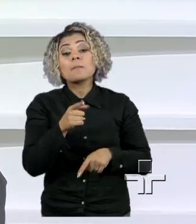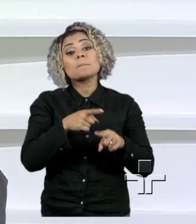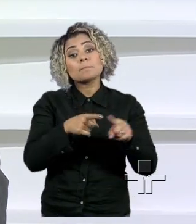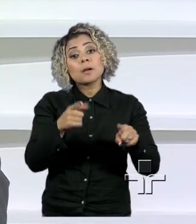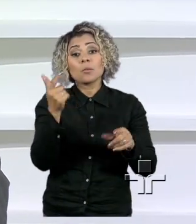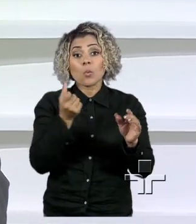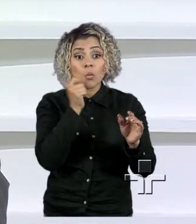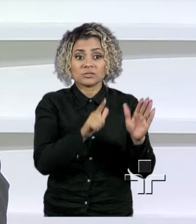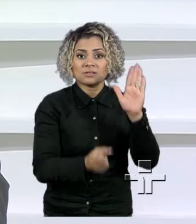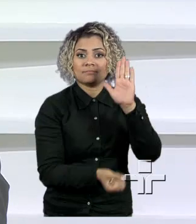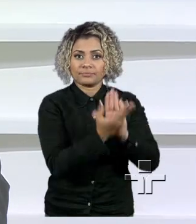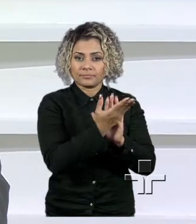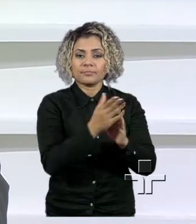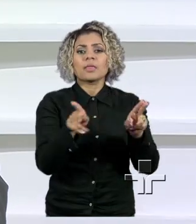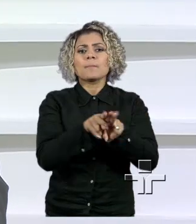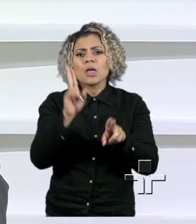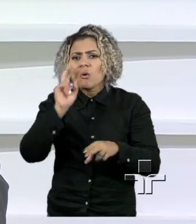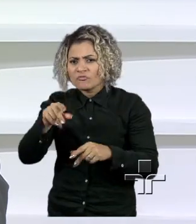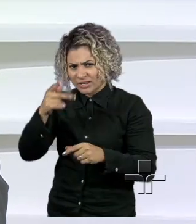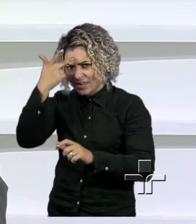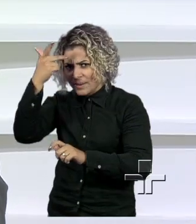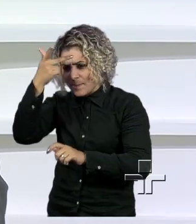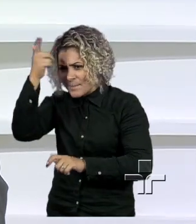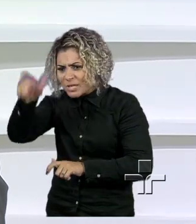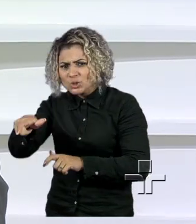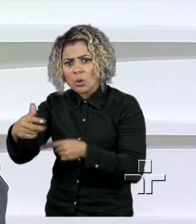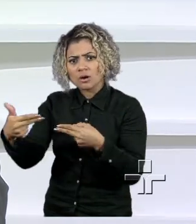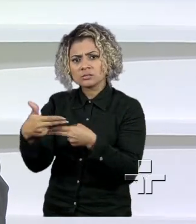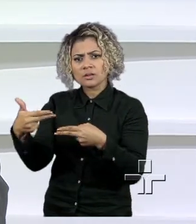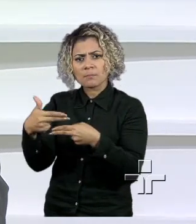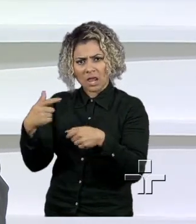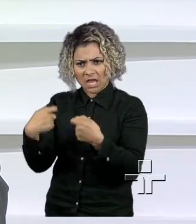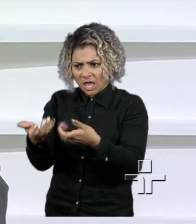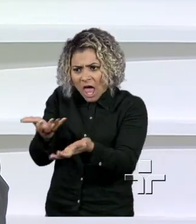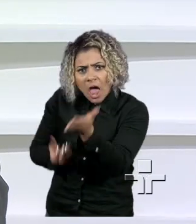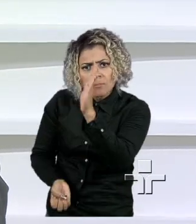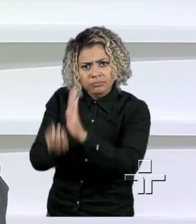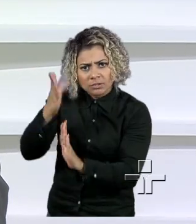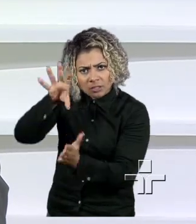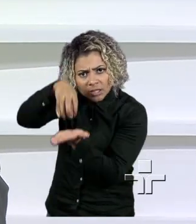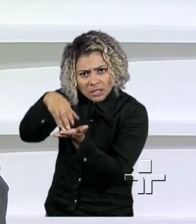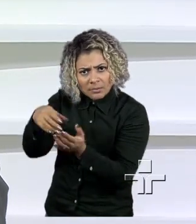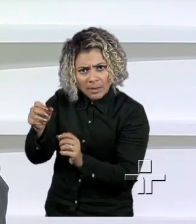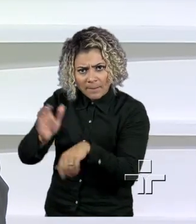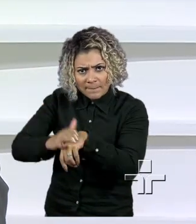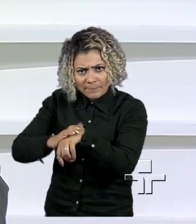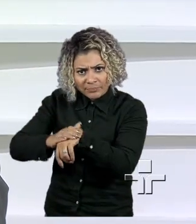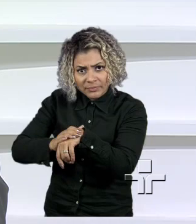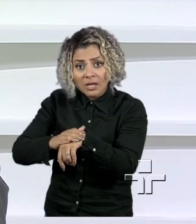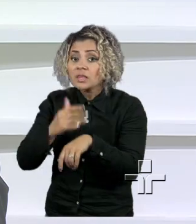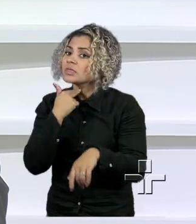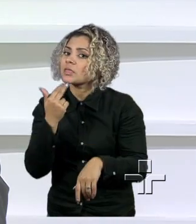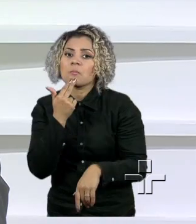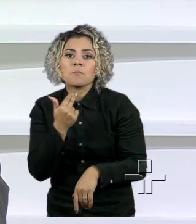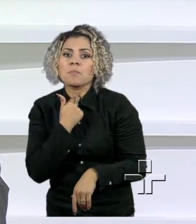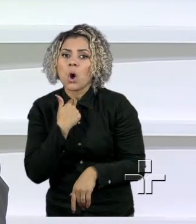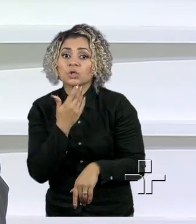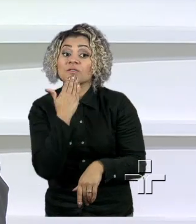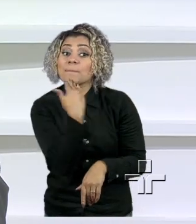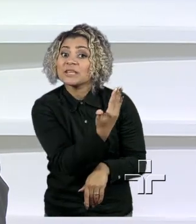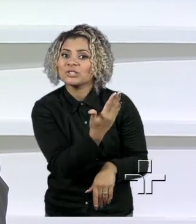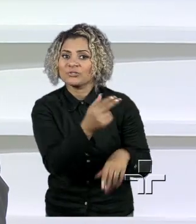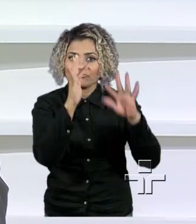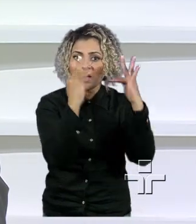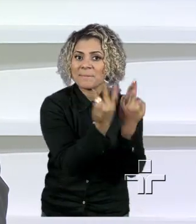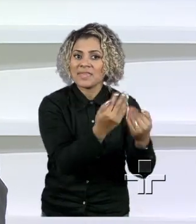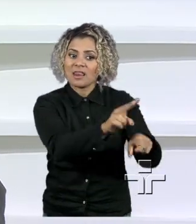pessoa do Sebrae e ela dizia justamente o contrário, que se você quiser abrir uma empresa própria, não pegue dinheiro de familiares e nem